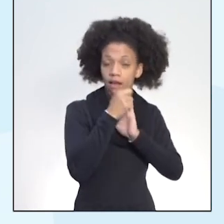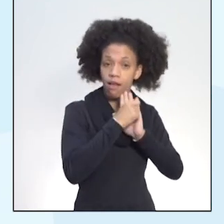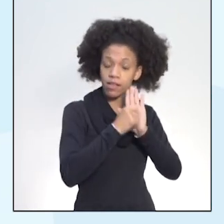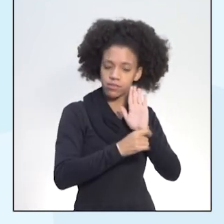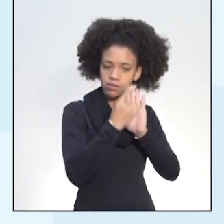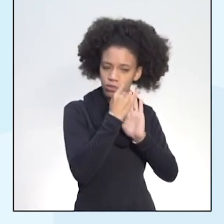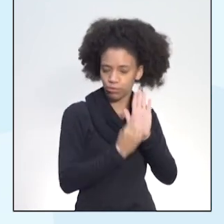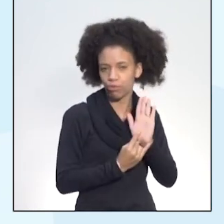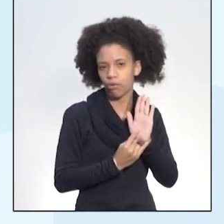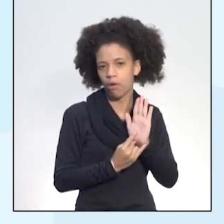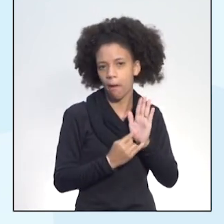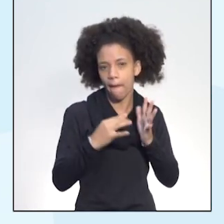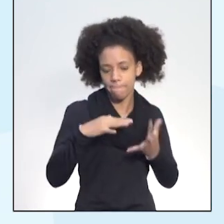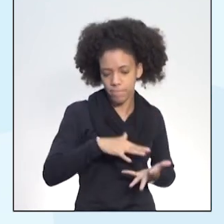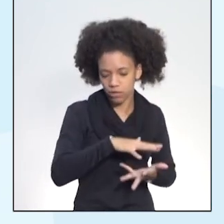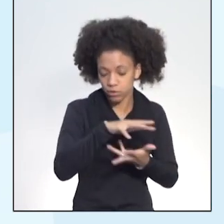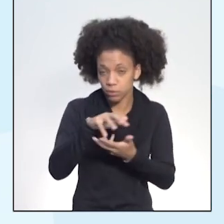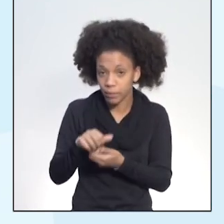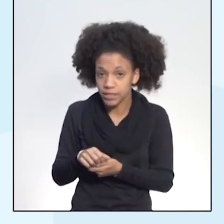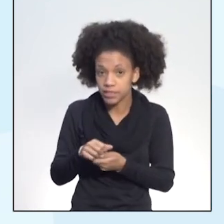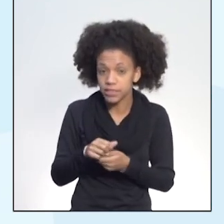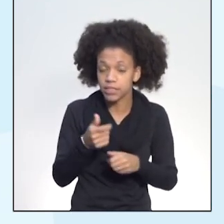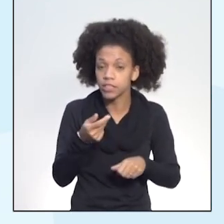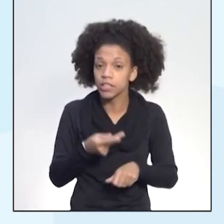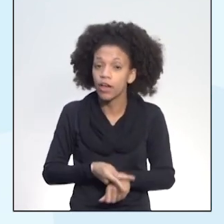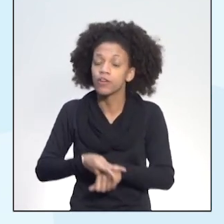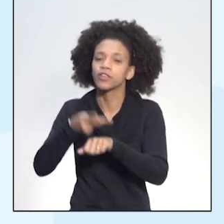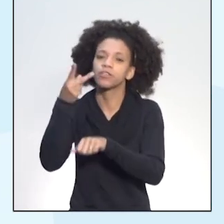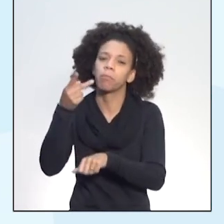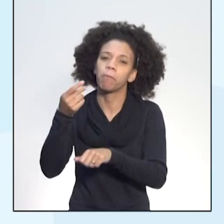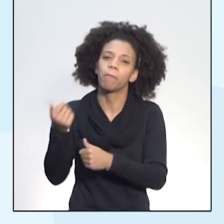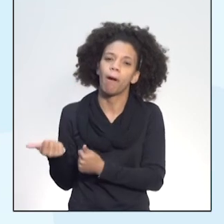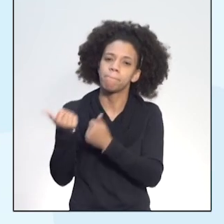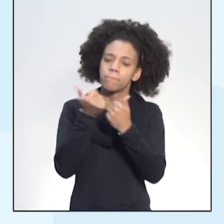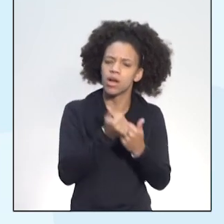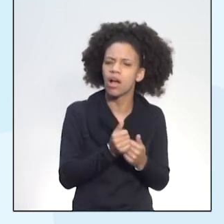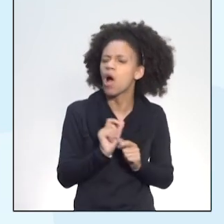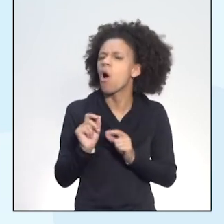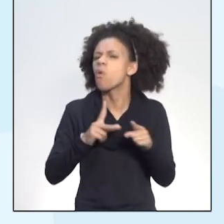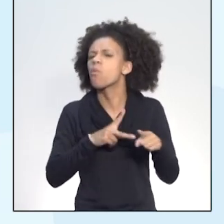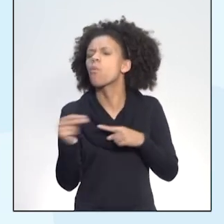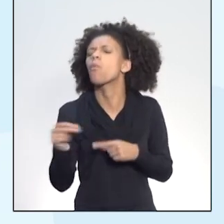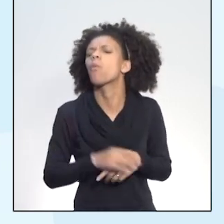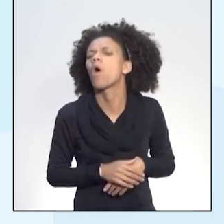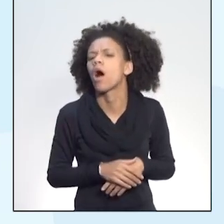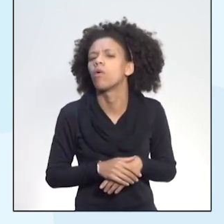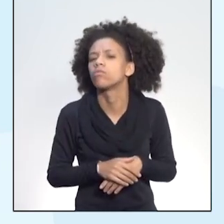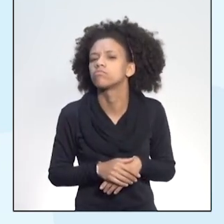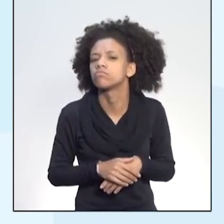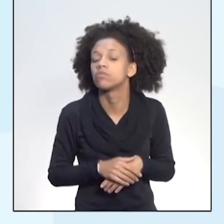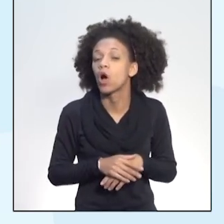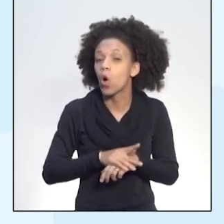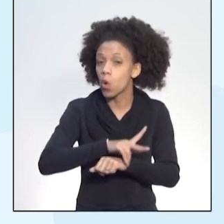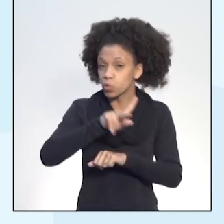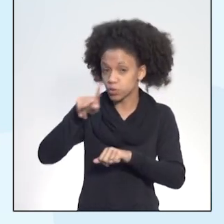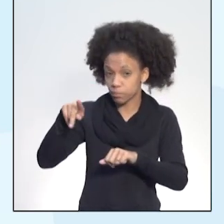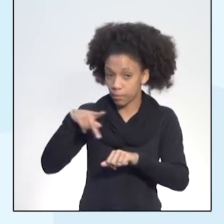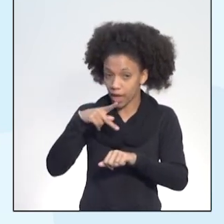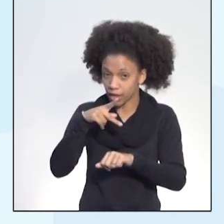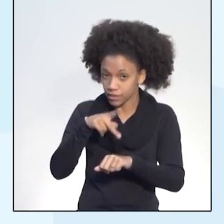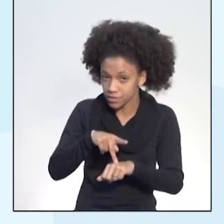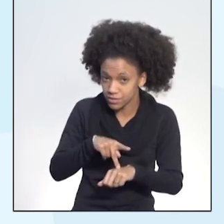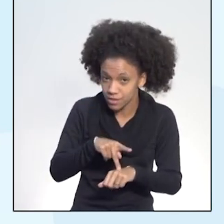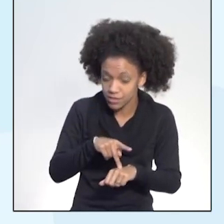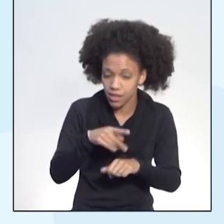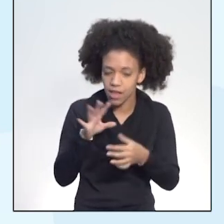assinado pelos países vencedores. Quais foram os países vencedores? Os países que